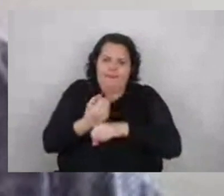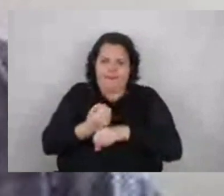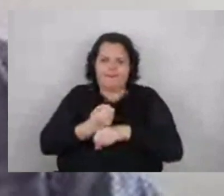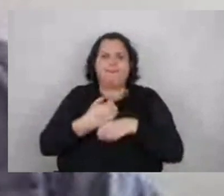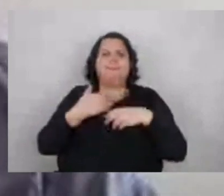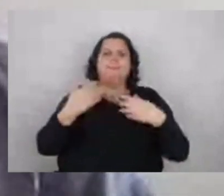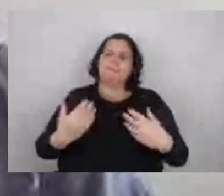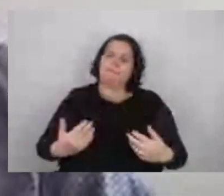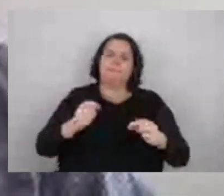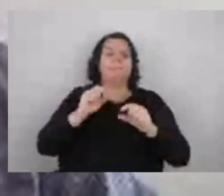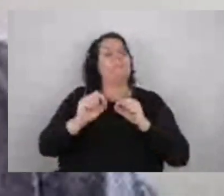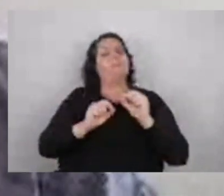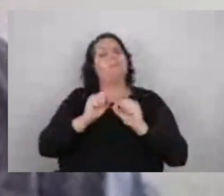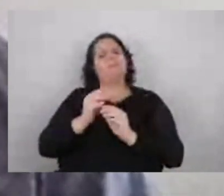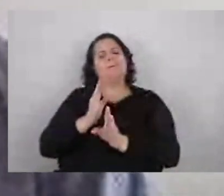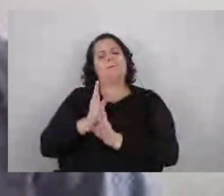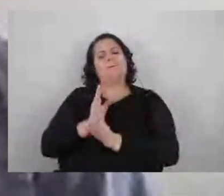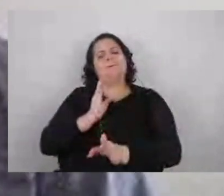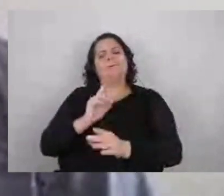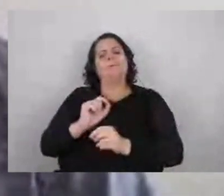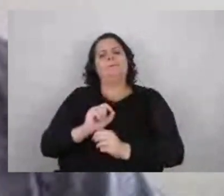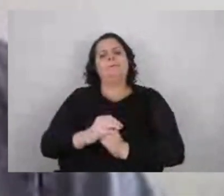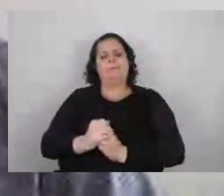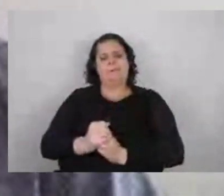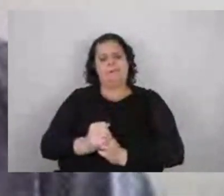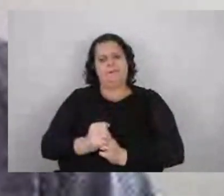a possível